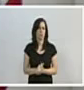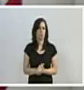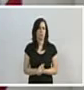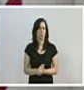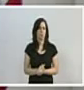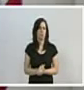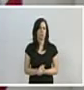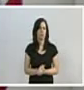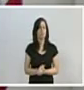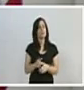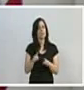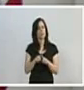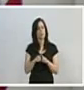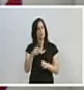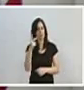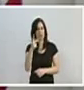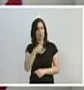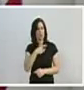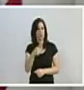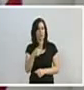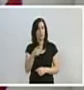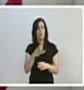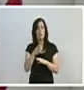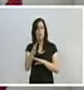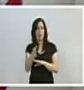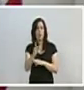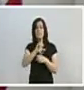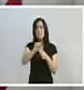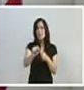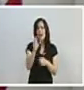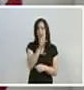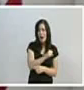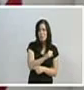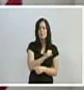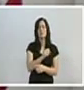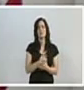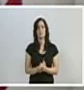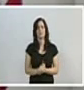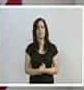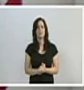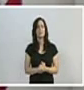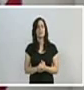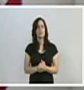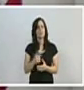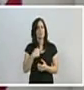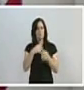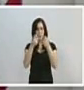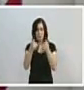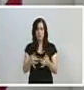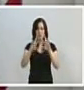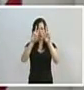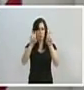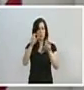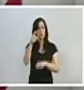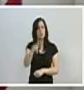Inclusive o Jovino deu uma passadinha lá e foi criticado porque só passou e foi embora. Então, senhores, eu trago este assunto à tona